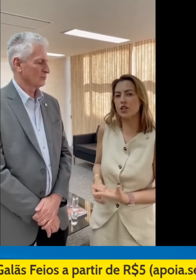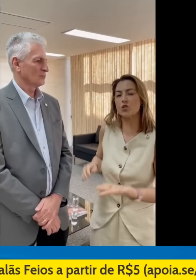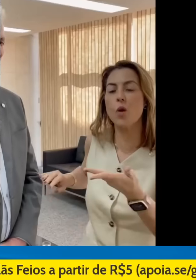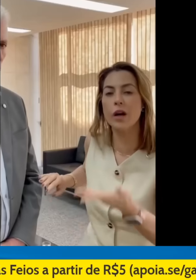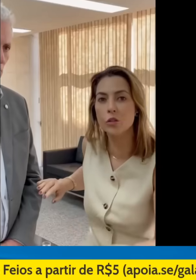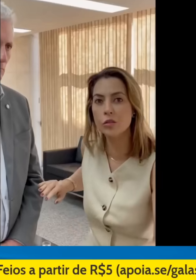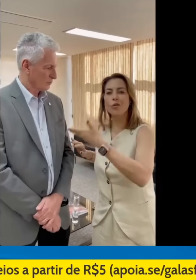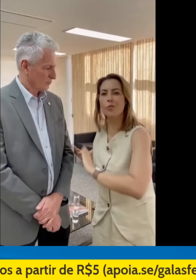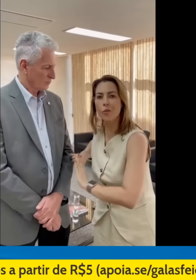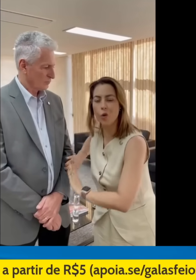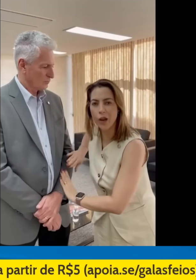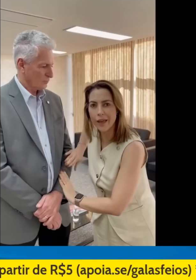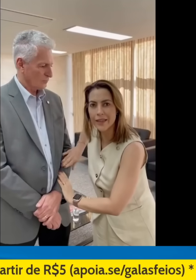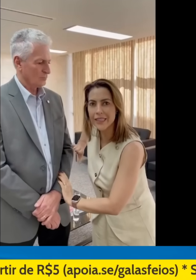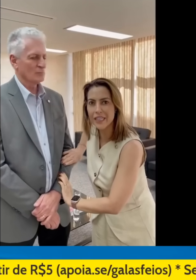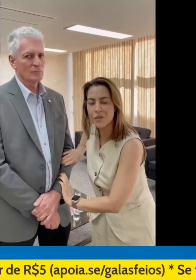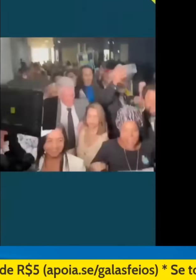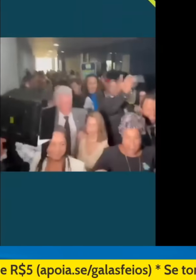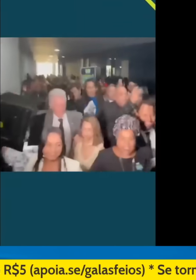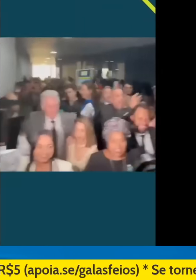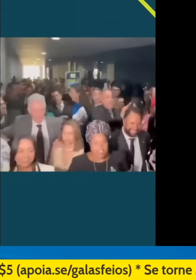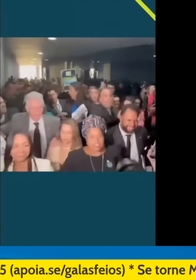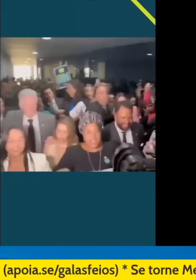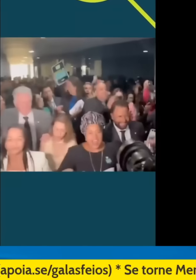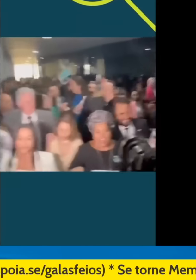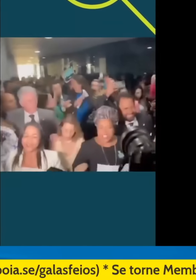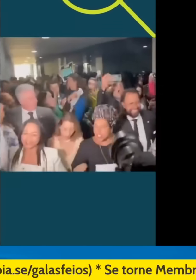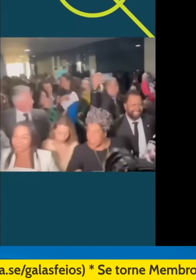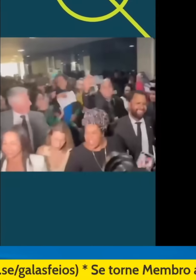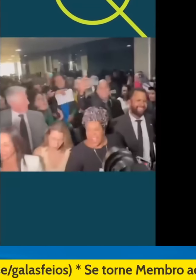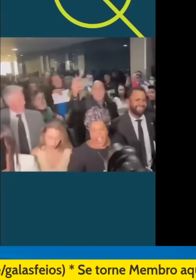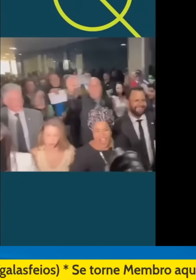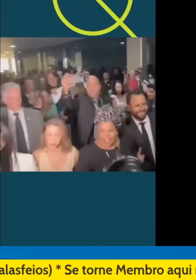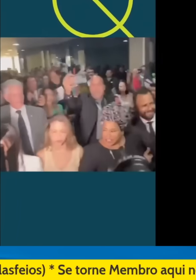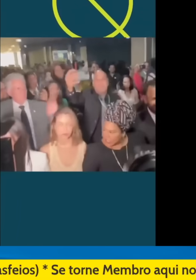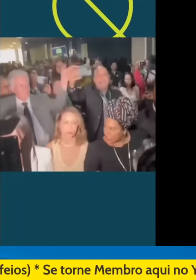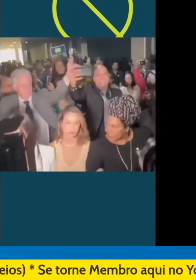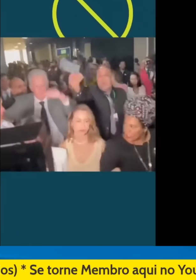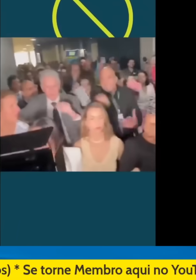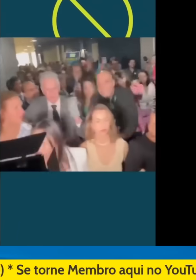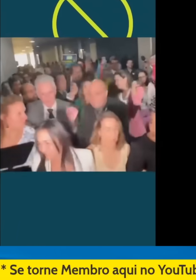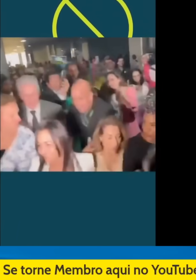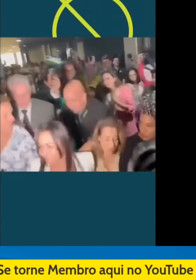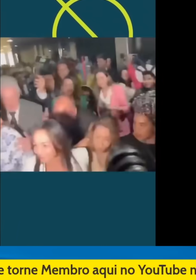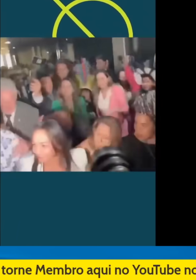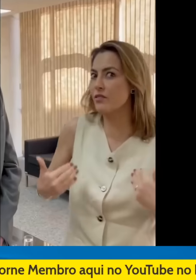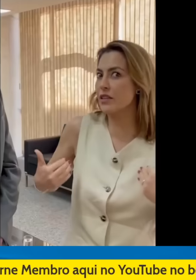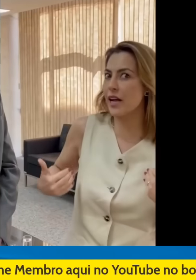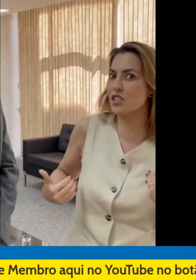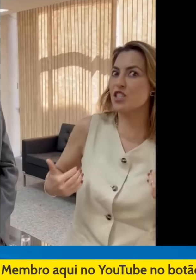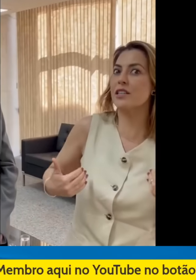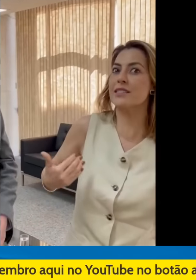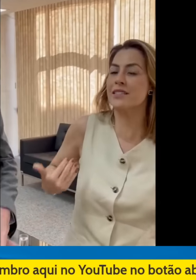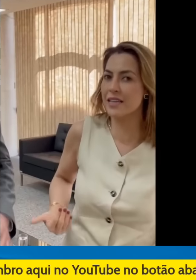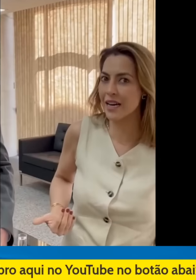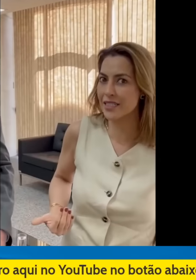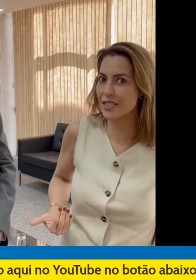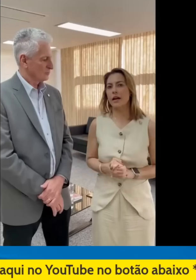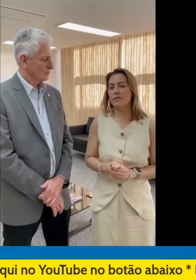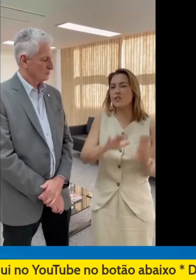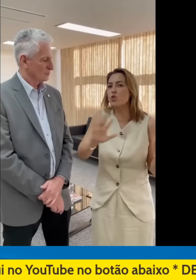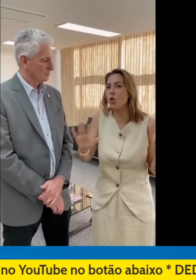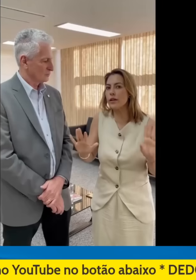uma entrevista com a soria H faz o que um invejei muito é eu invejei muito exato exato todo mundo me